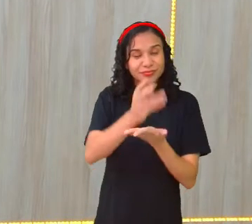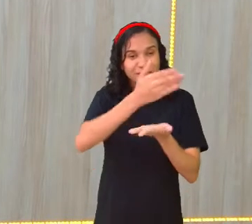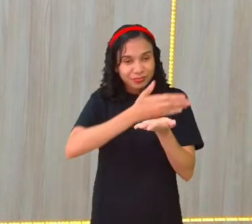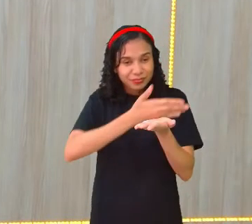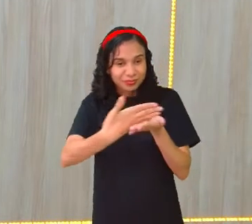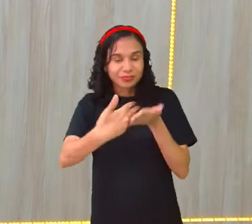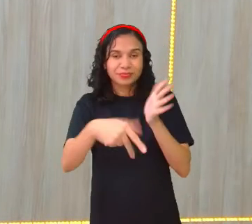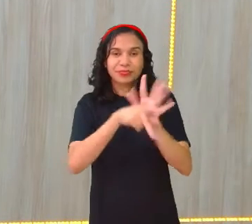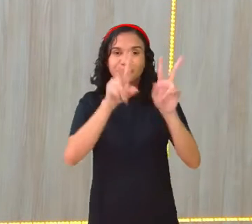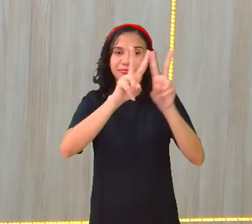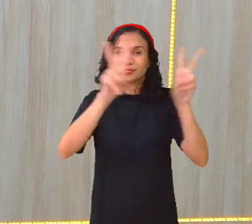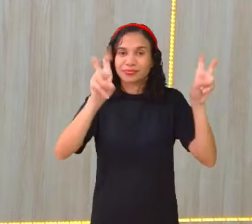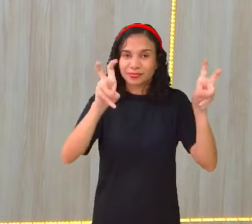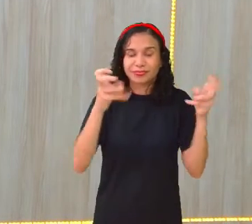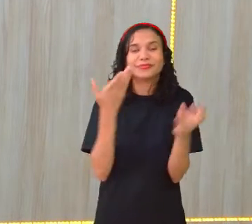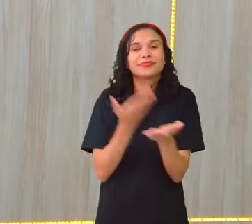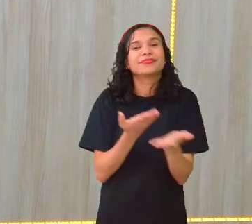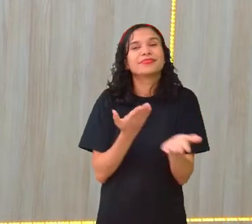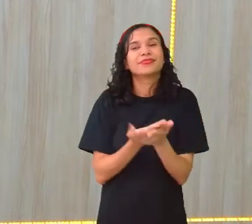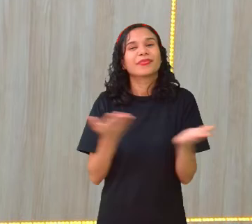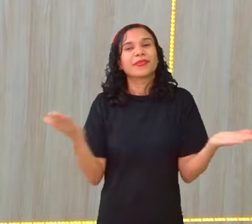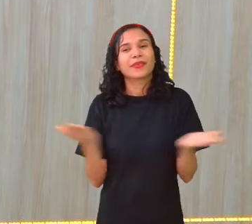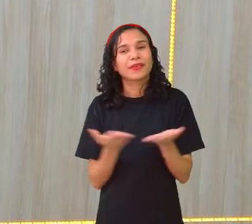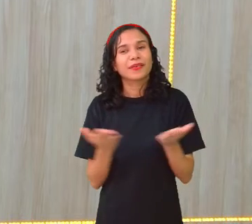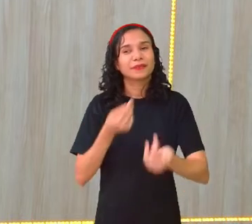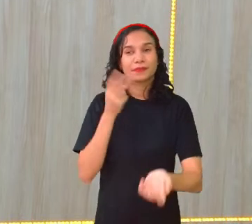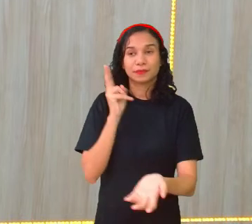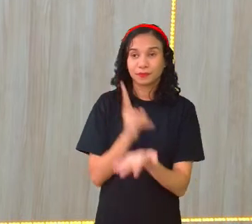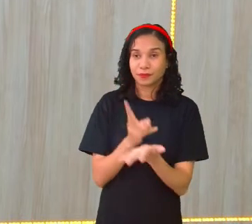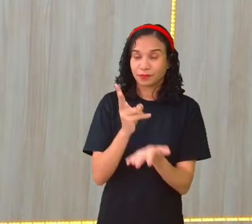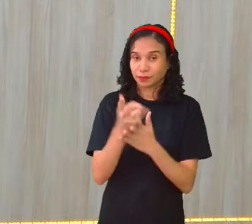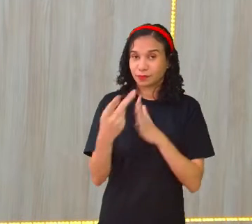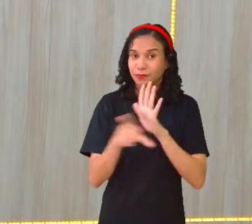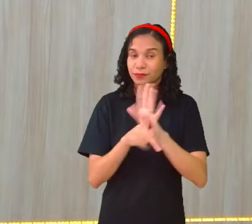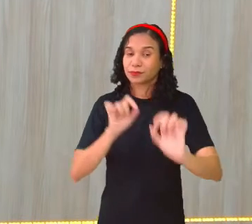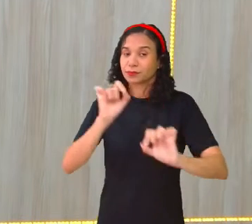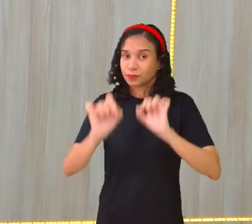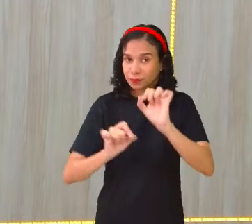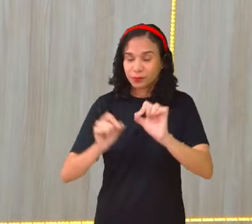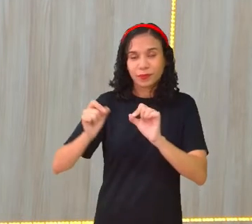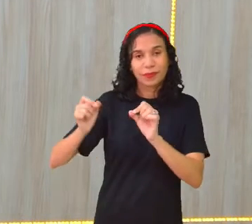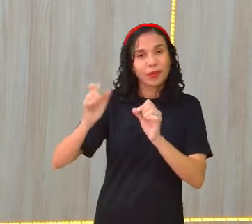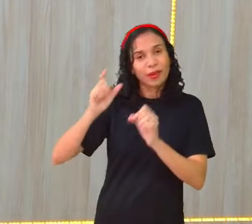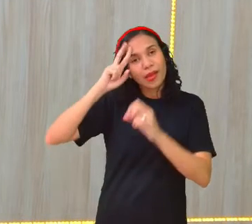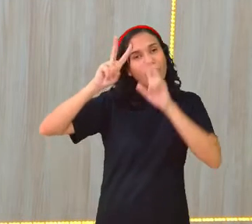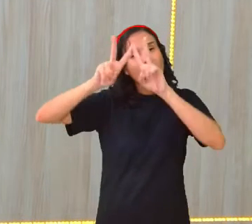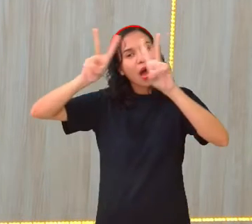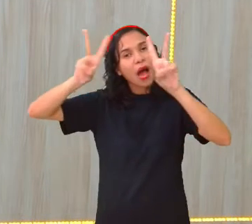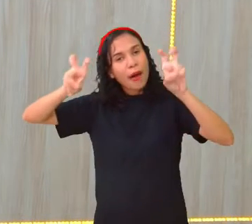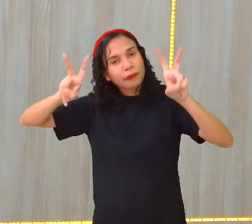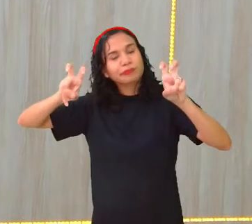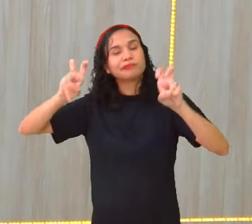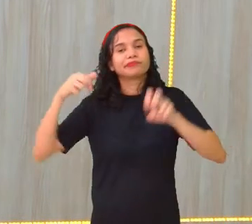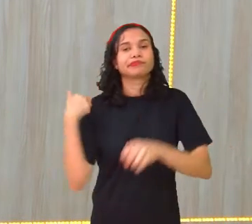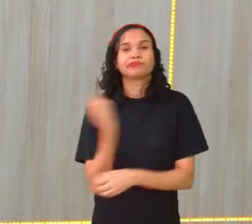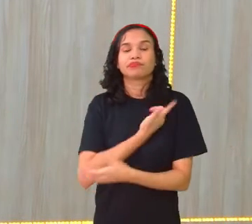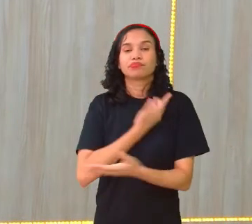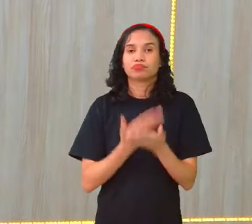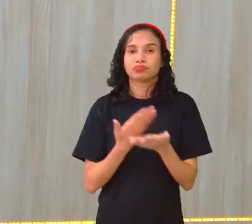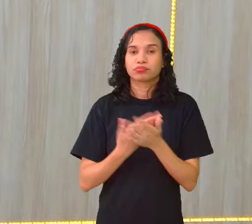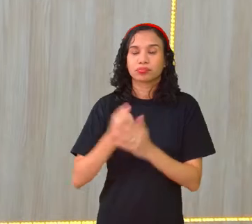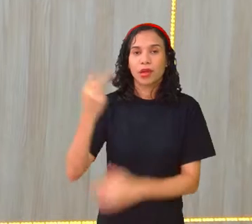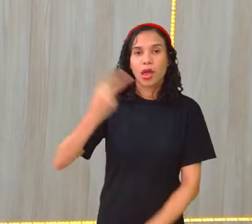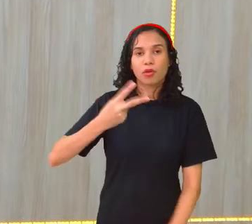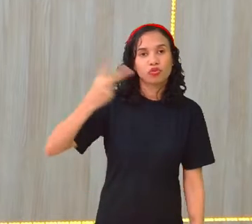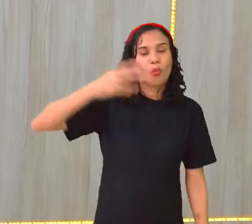início ao tema da nossa aula, a gente vai dar continuidade, né, gente? A temática que a gente vem trabalhando, que é o segundo